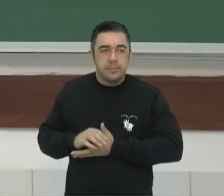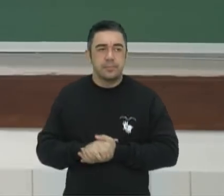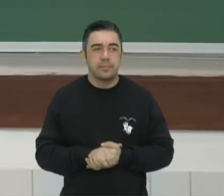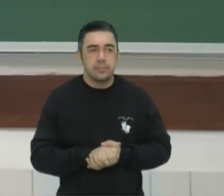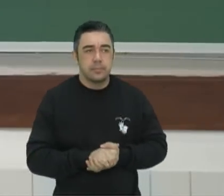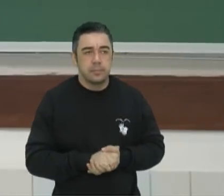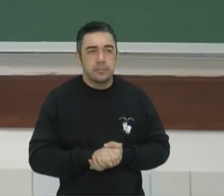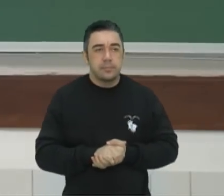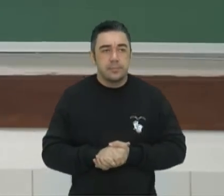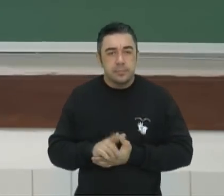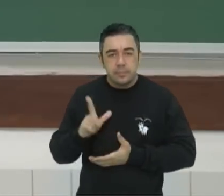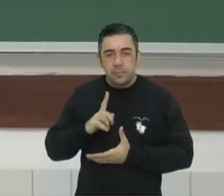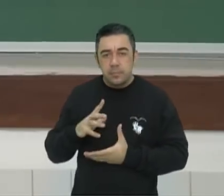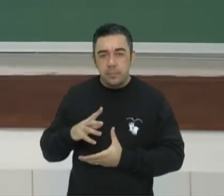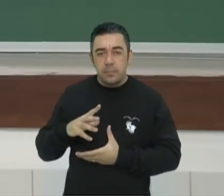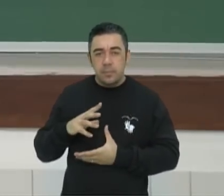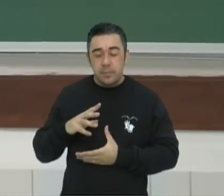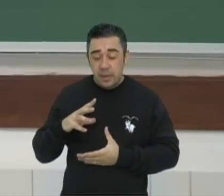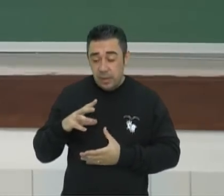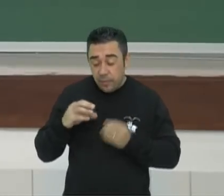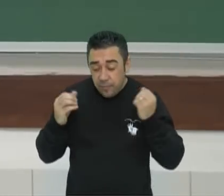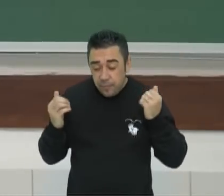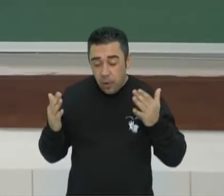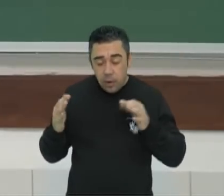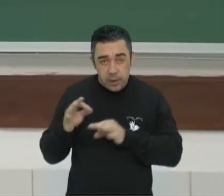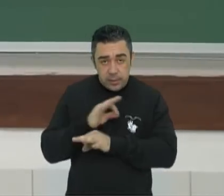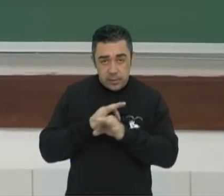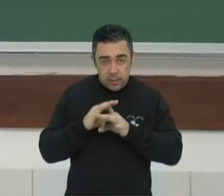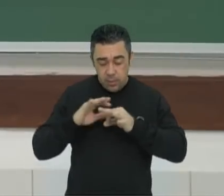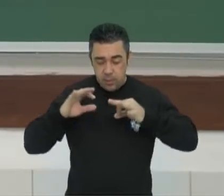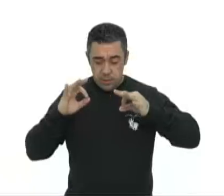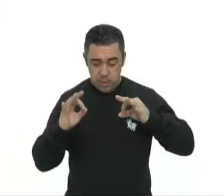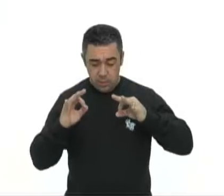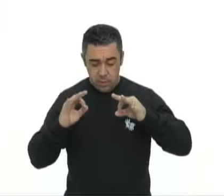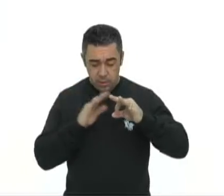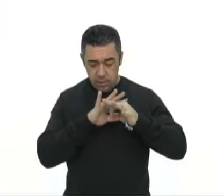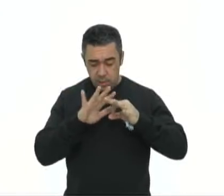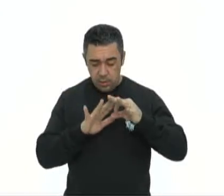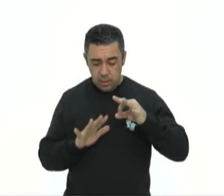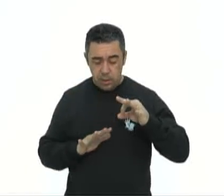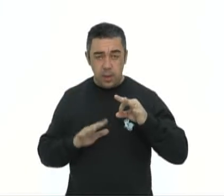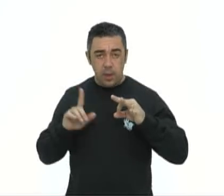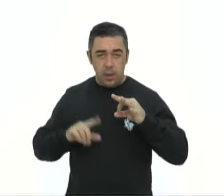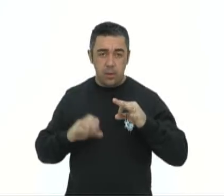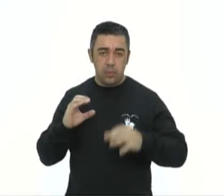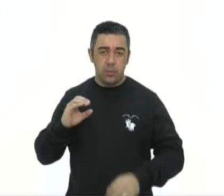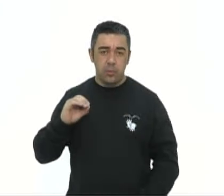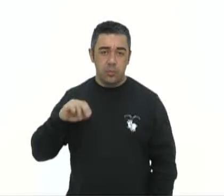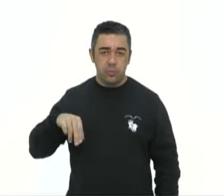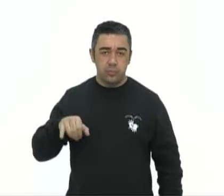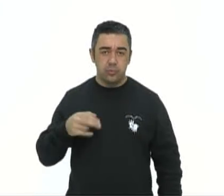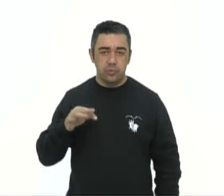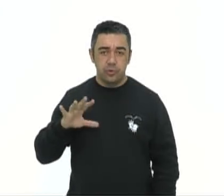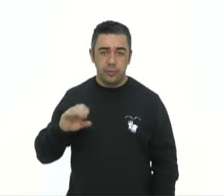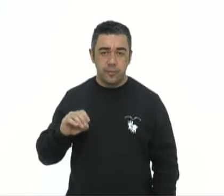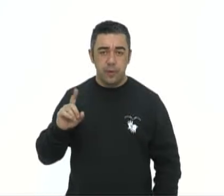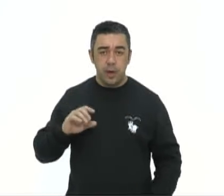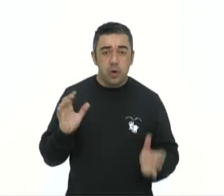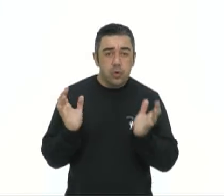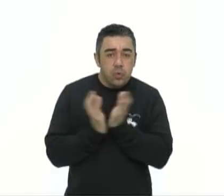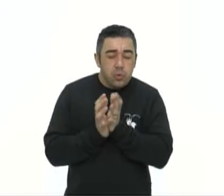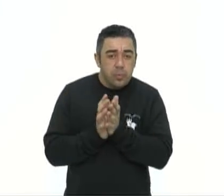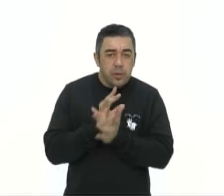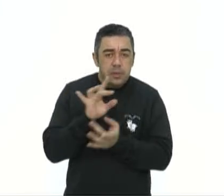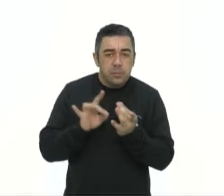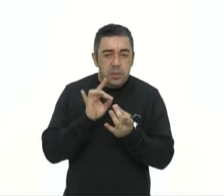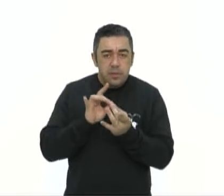A substância intercelular, que é aquela que a gente falou, né, que é entre as células do tecido conjuntivo, é formado por grupamentos de células